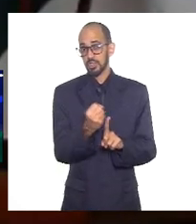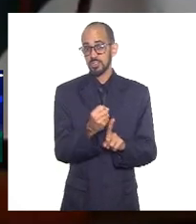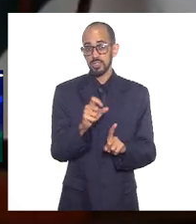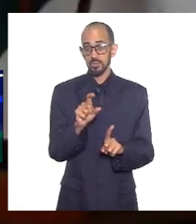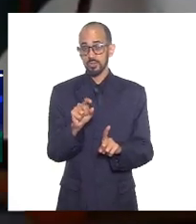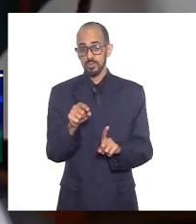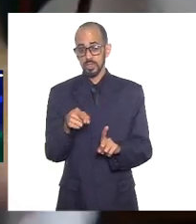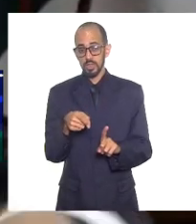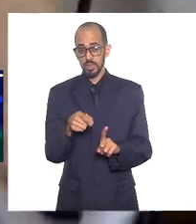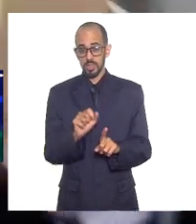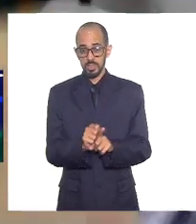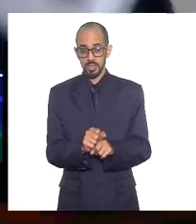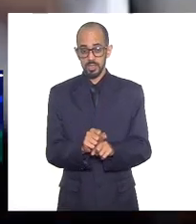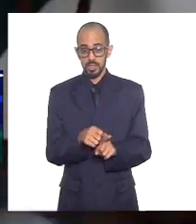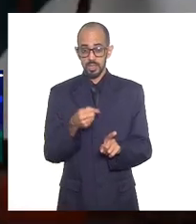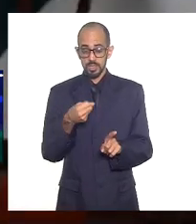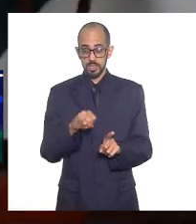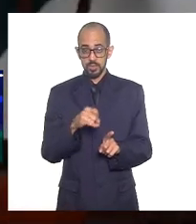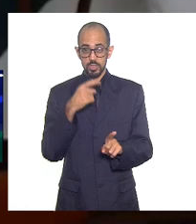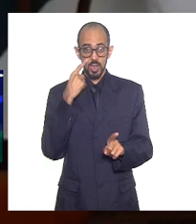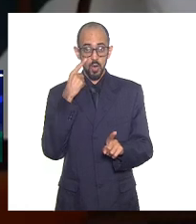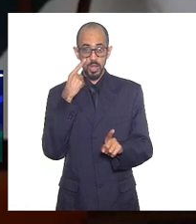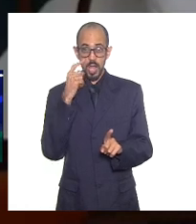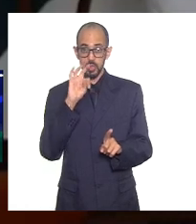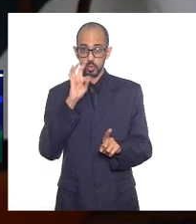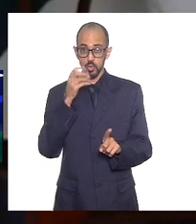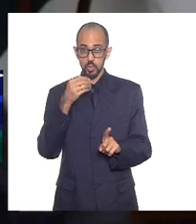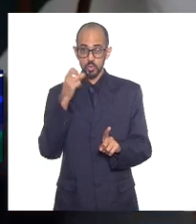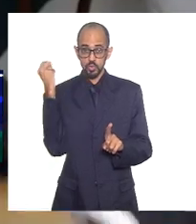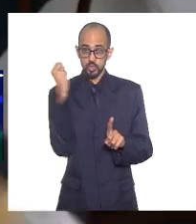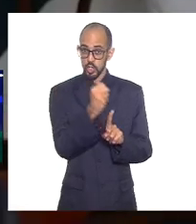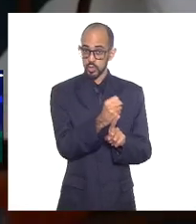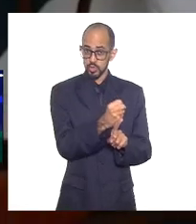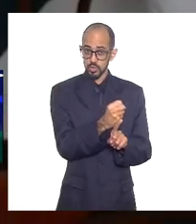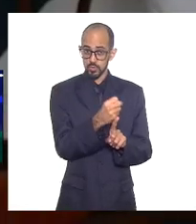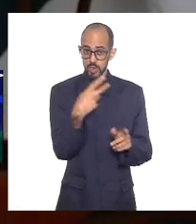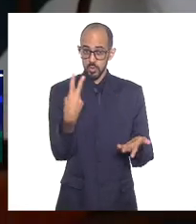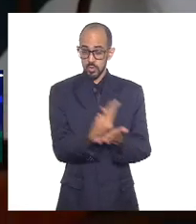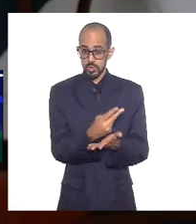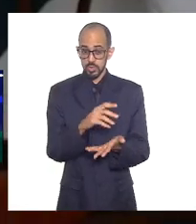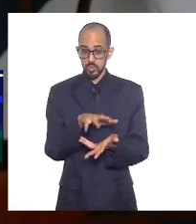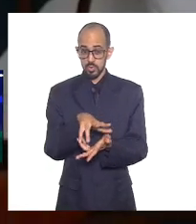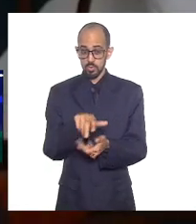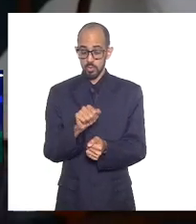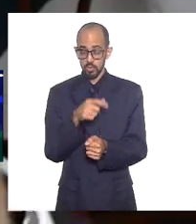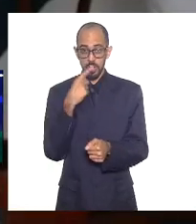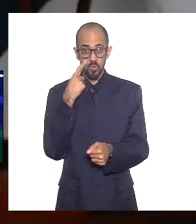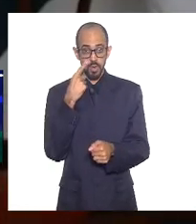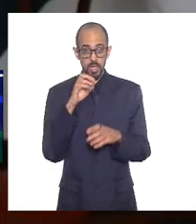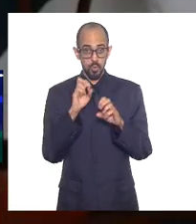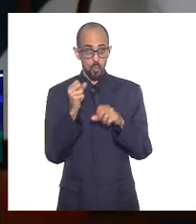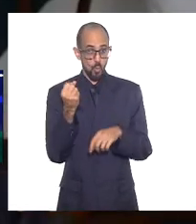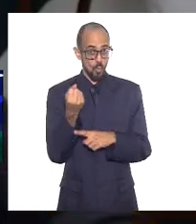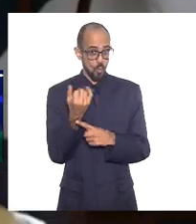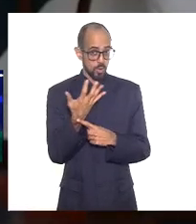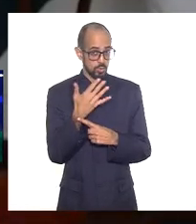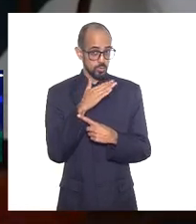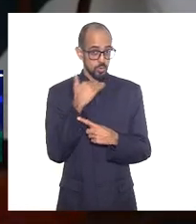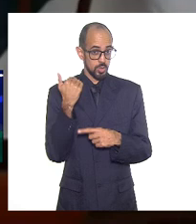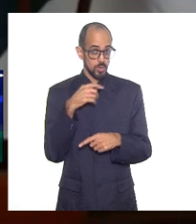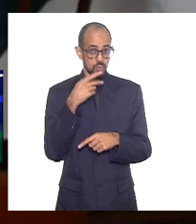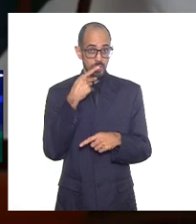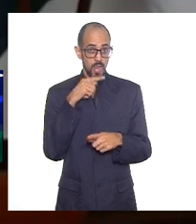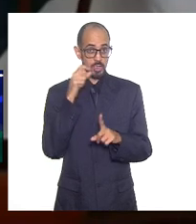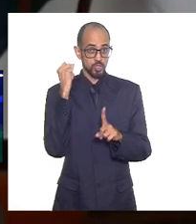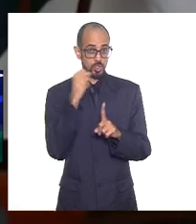É só você pegar todos os genocídios que tiveram no mundo, ver a quantidade de pessoas que eram mortas. Aliás, falar em genocídio é uma